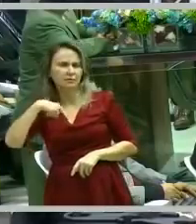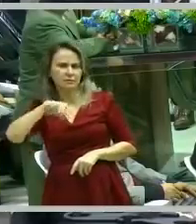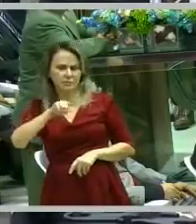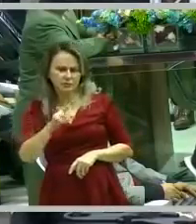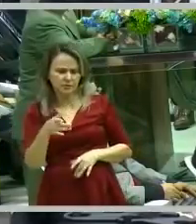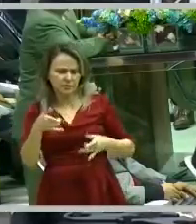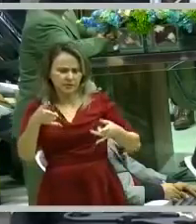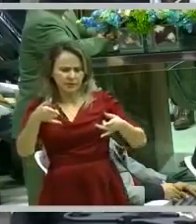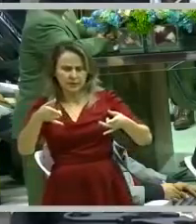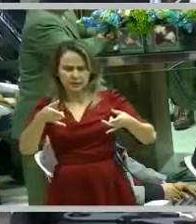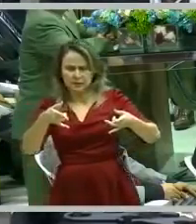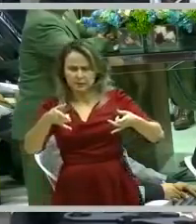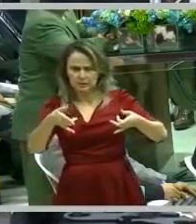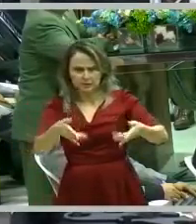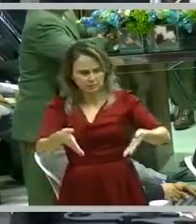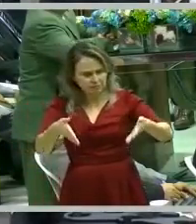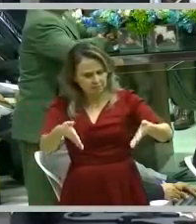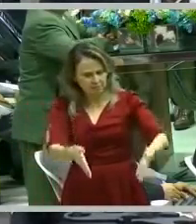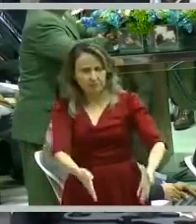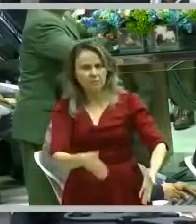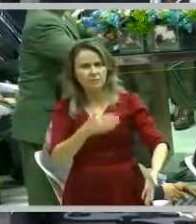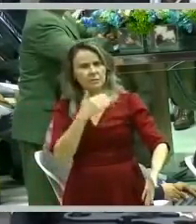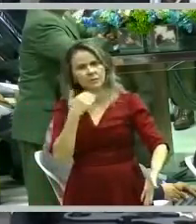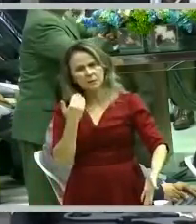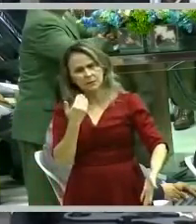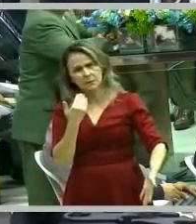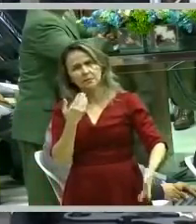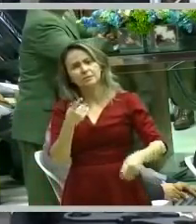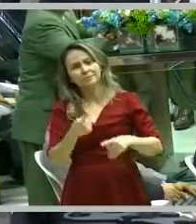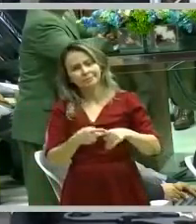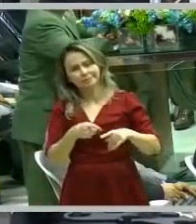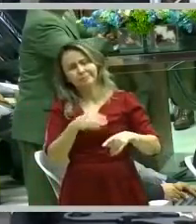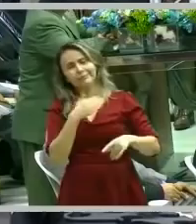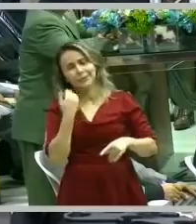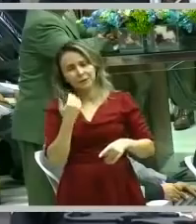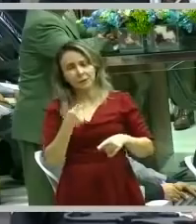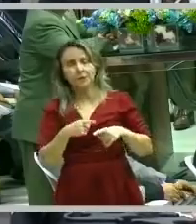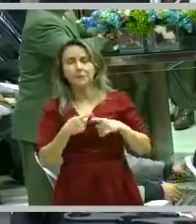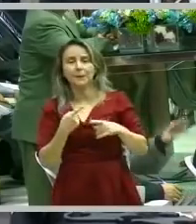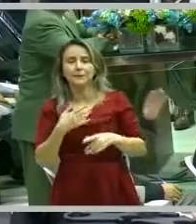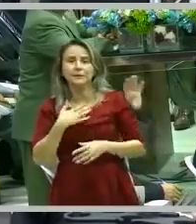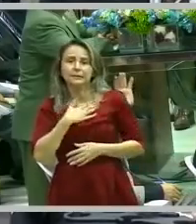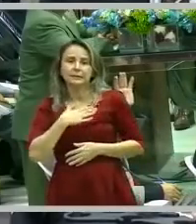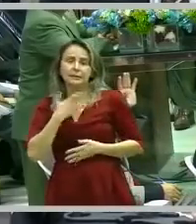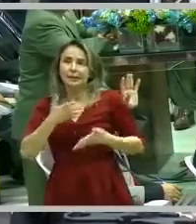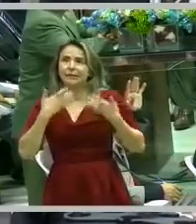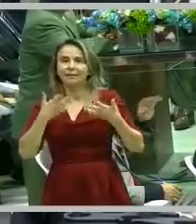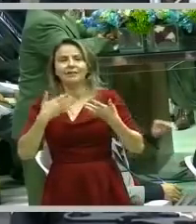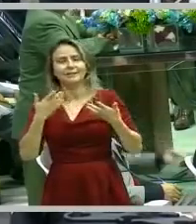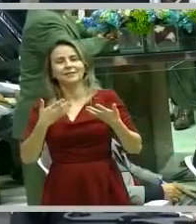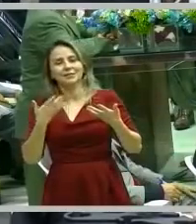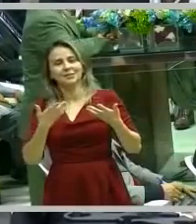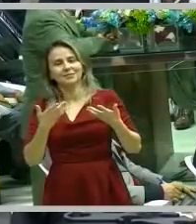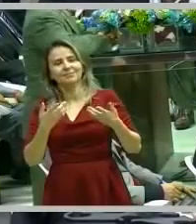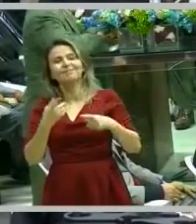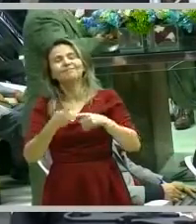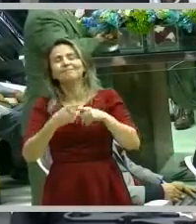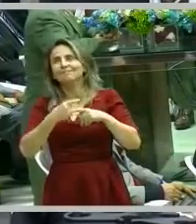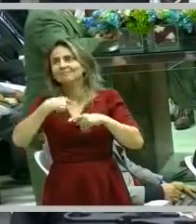muita tristeza, porque perdemos, mas com alegria, porque sabemos que vamos reencontrá-la no dia da volta do Senhor